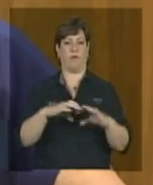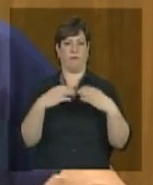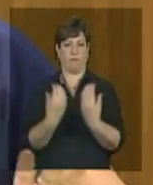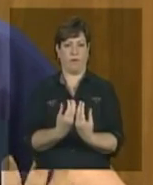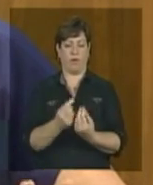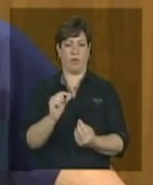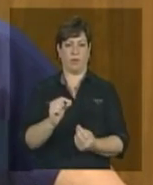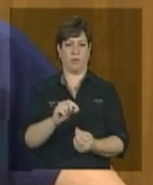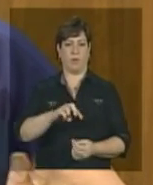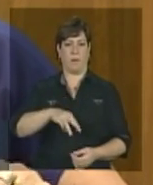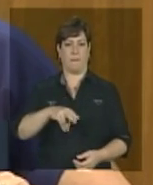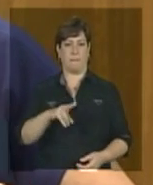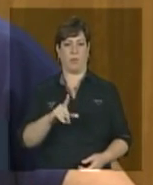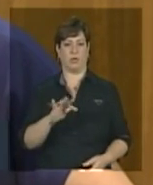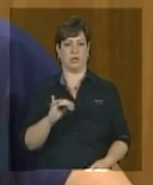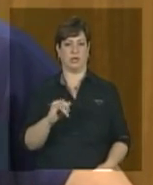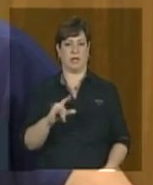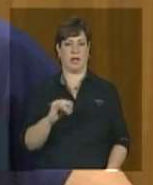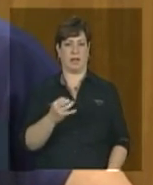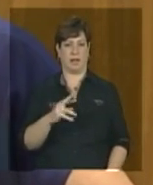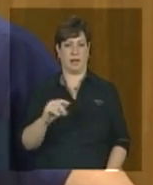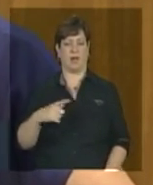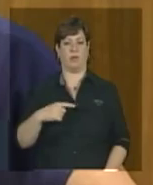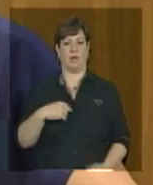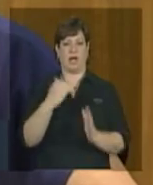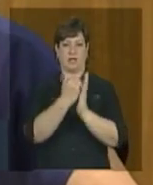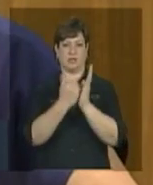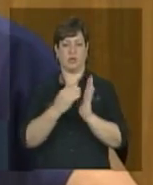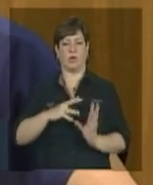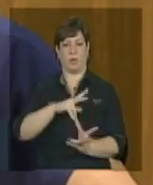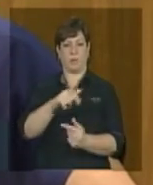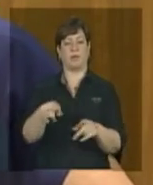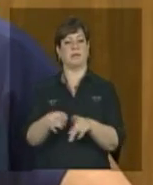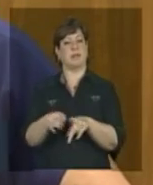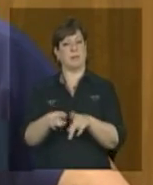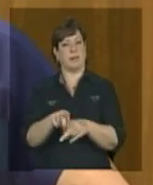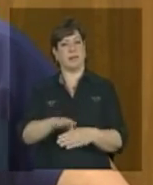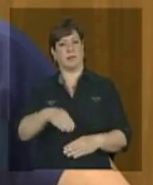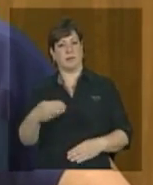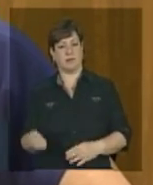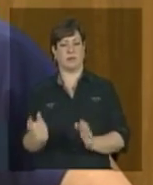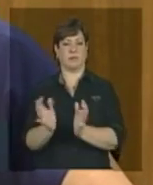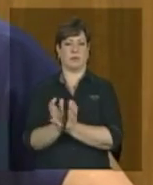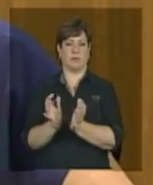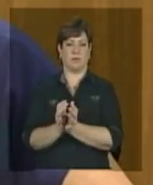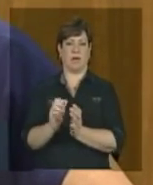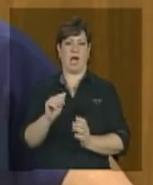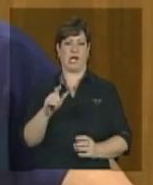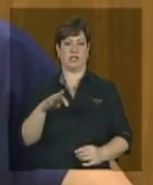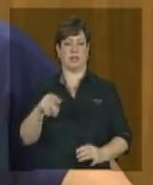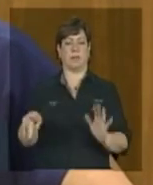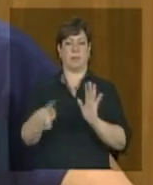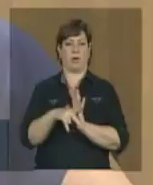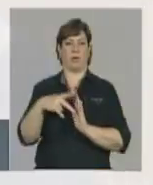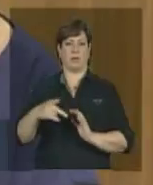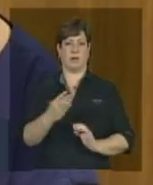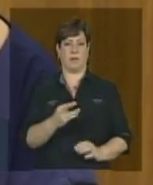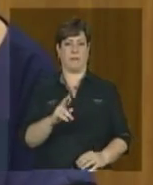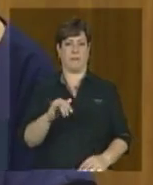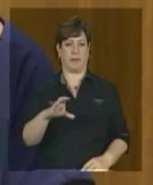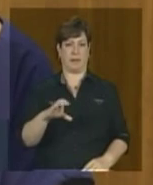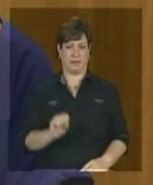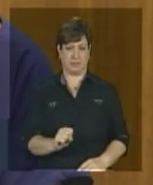sobre temas da agenda global do nosso comum interesse, quanto na construção de uma agenda própria dos BRICS.